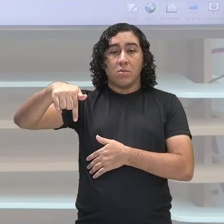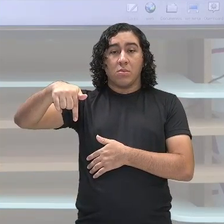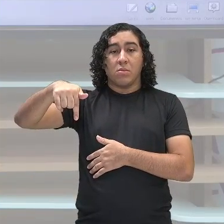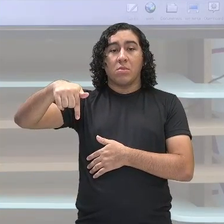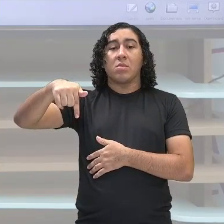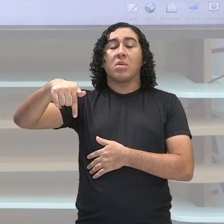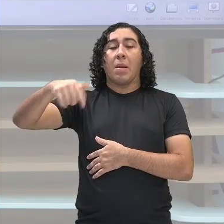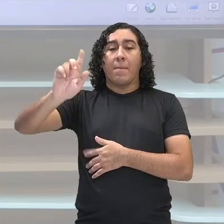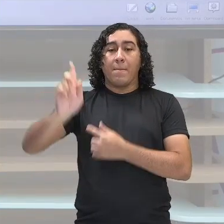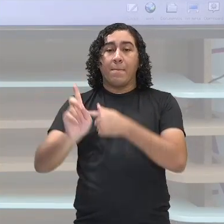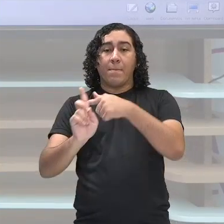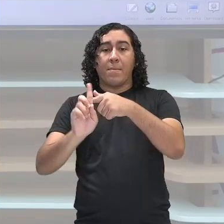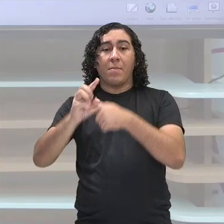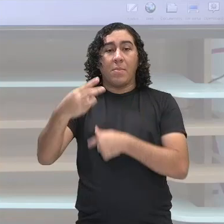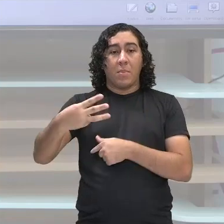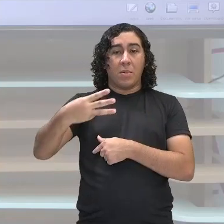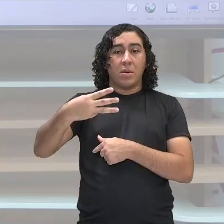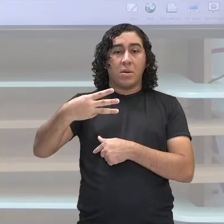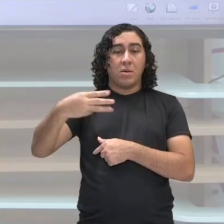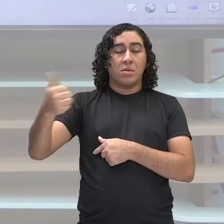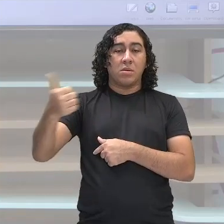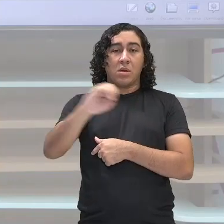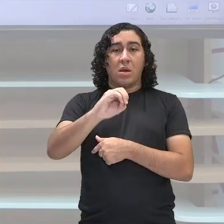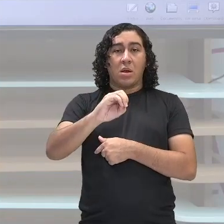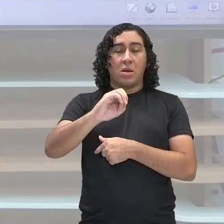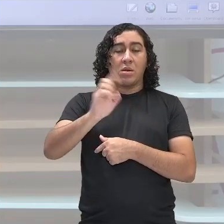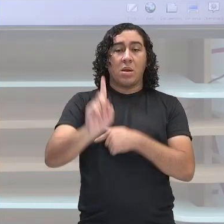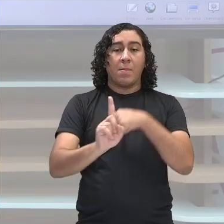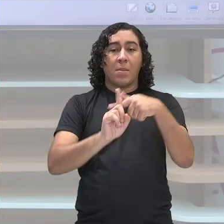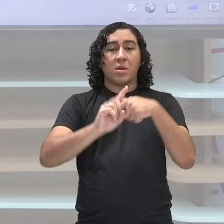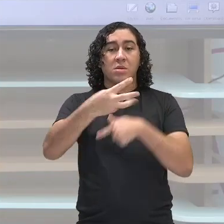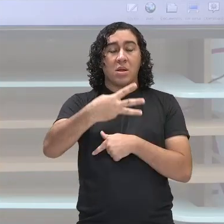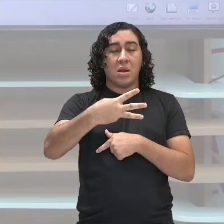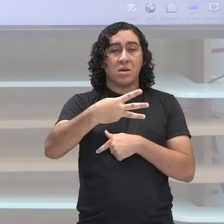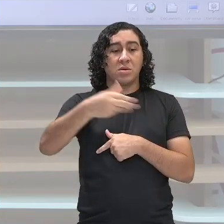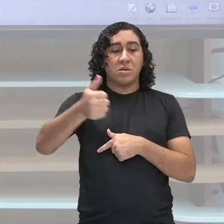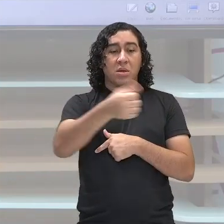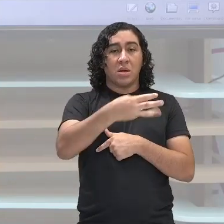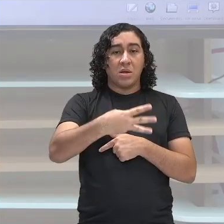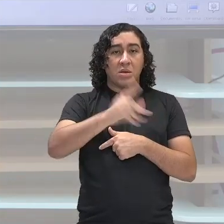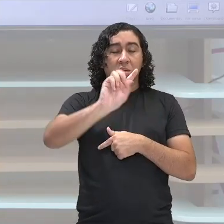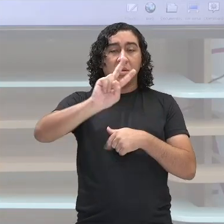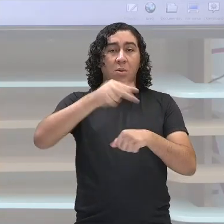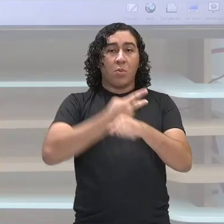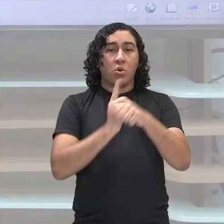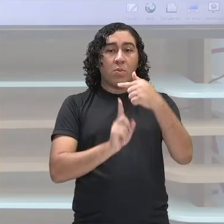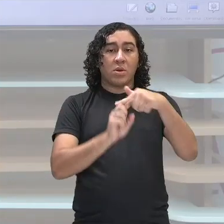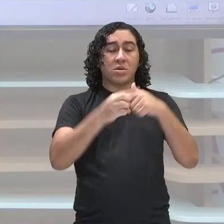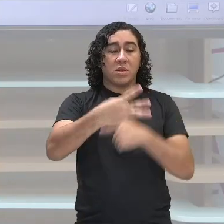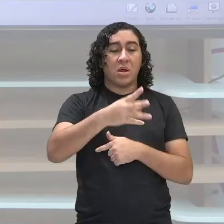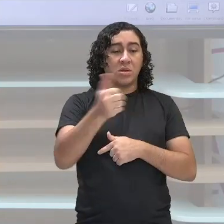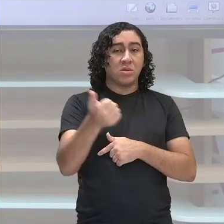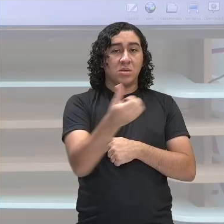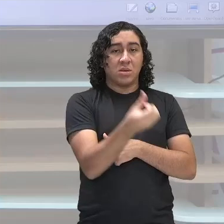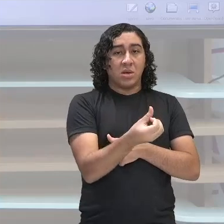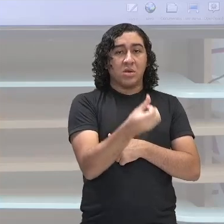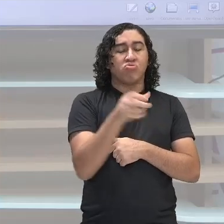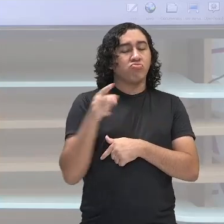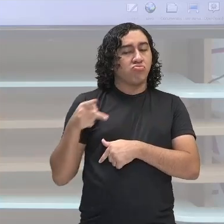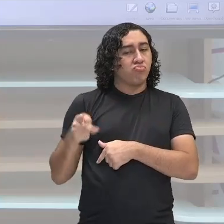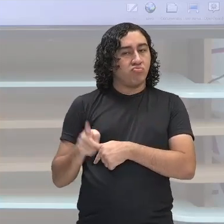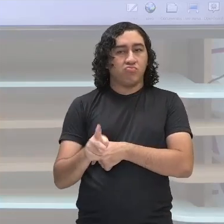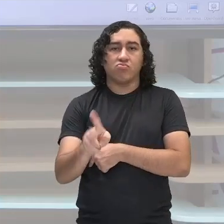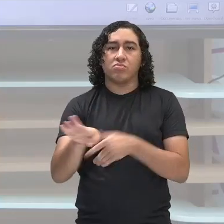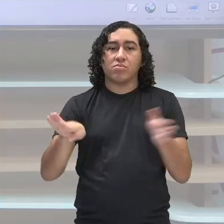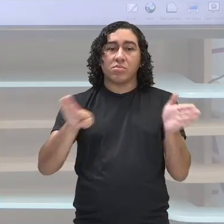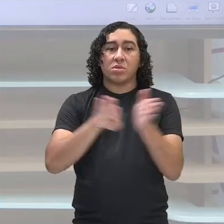3 unidades, foi para 10, depois mais 3 unidades, 13, depois mais 3, 16, né? E assim até